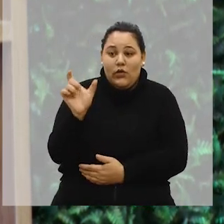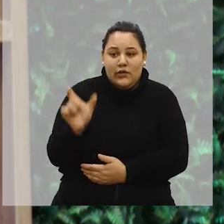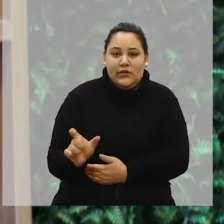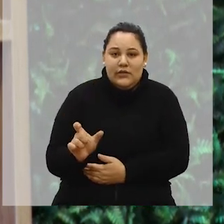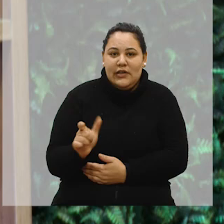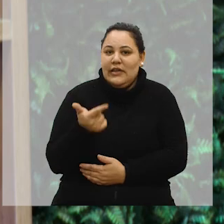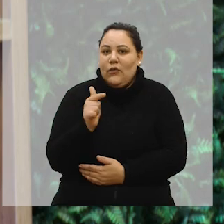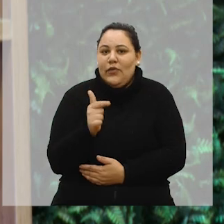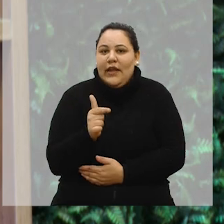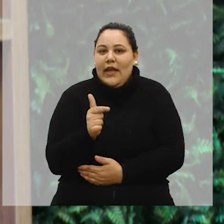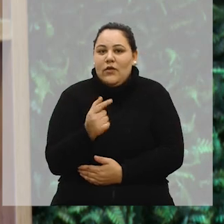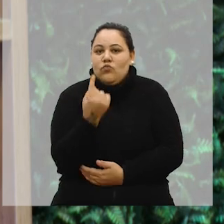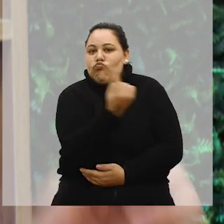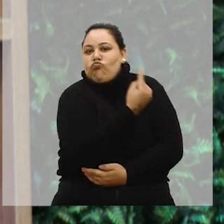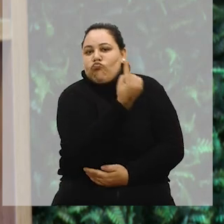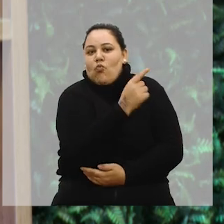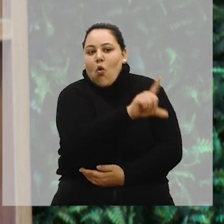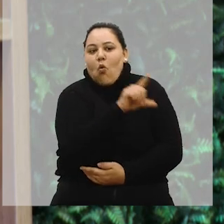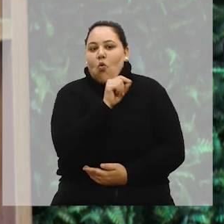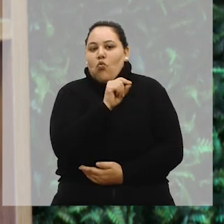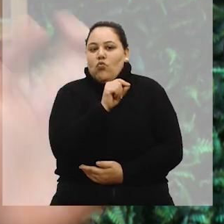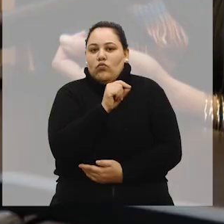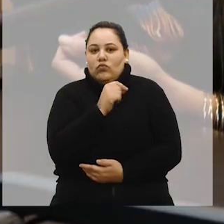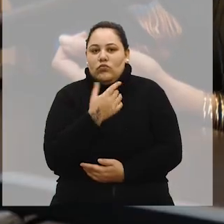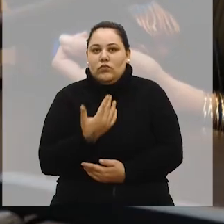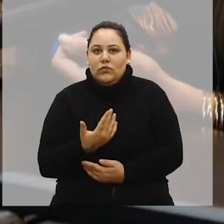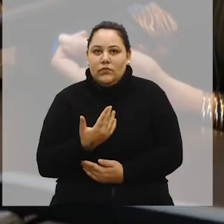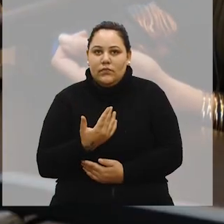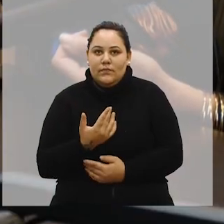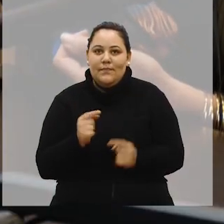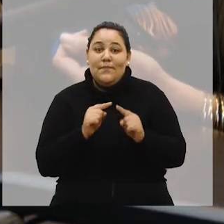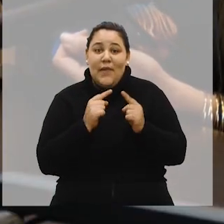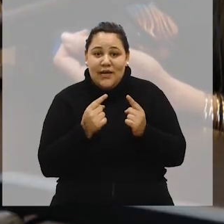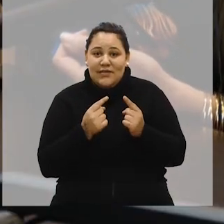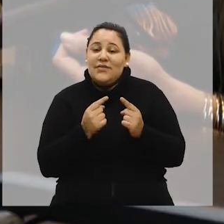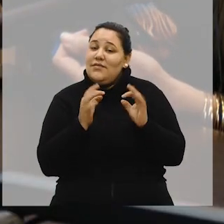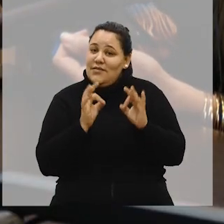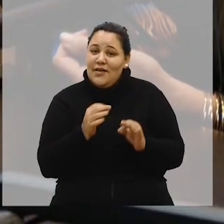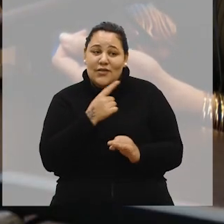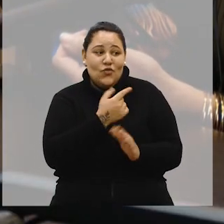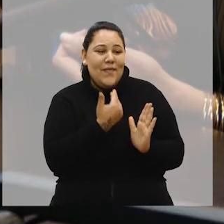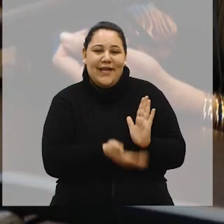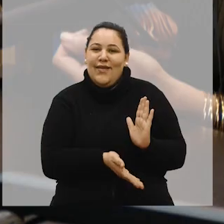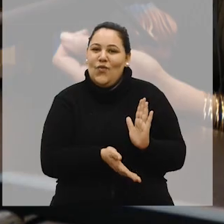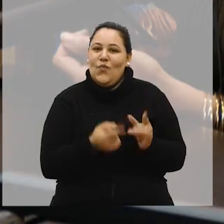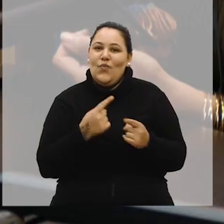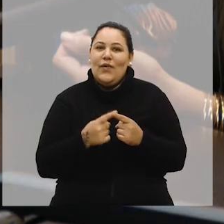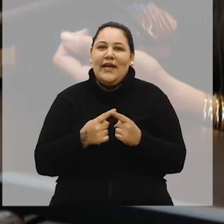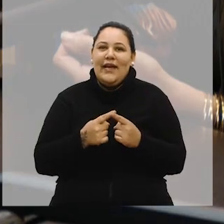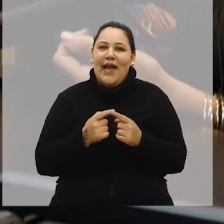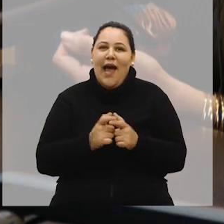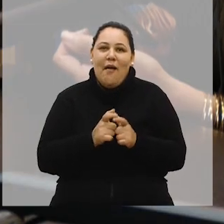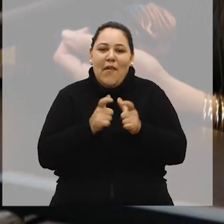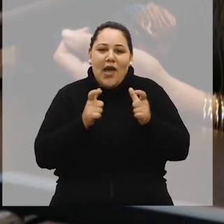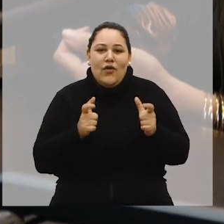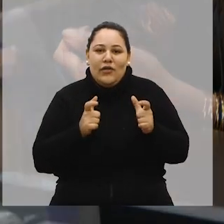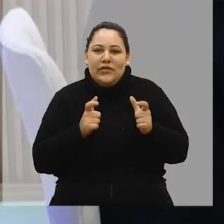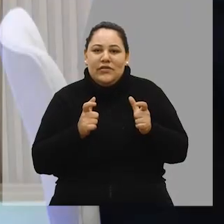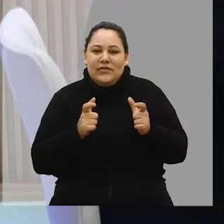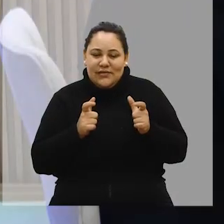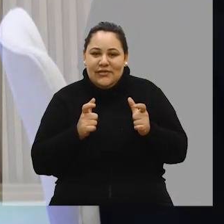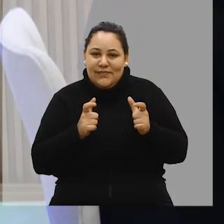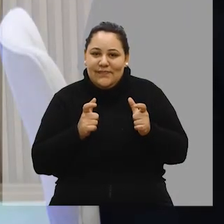não há sectarismo nisso. Mas é exatamente isso que parece que se perdeu, né? Porque a maioria